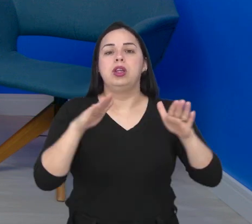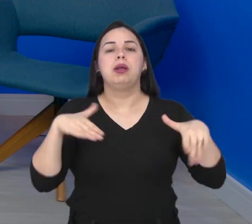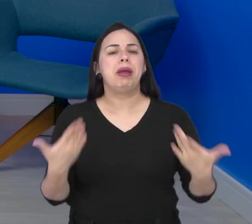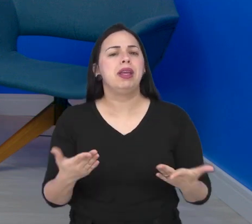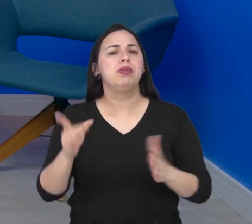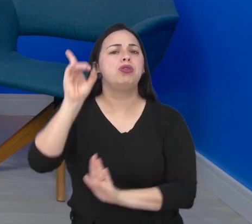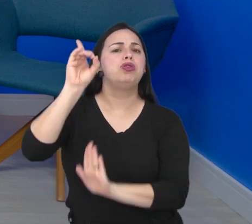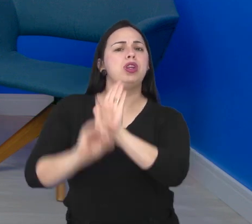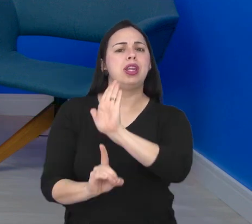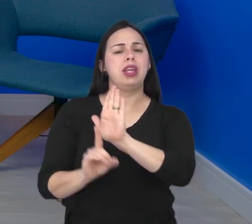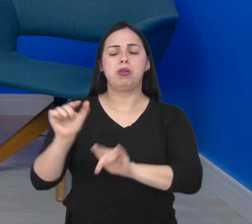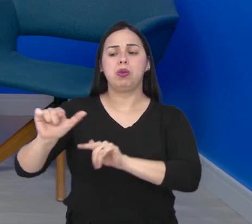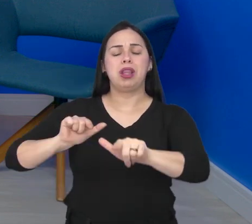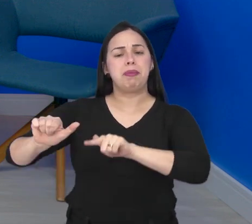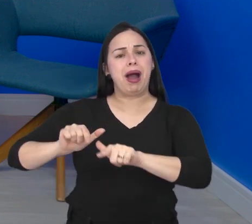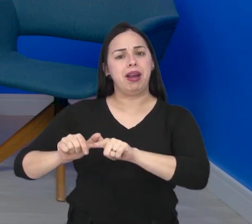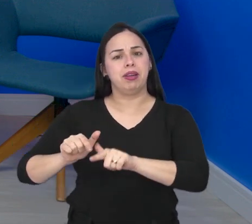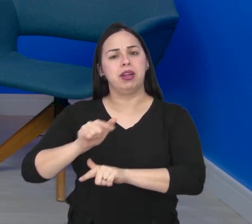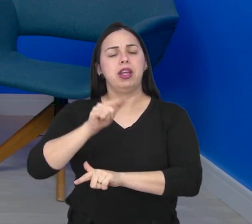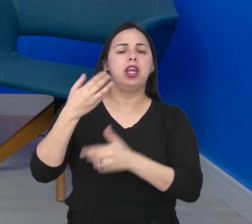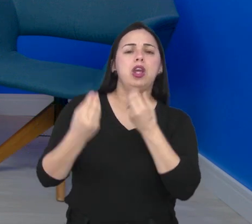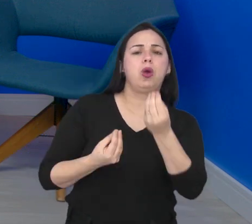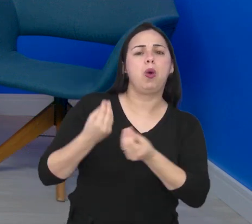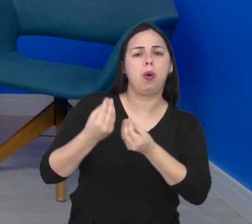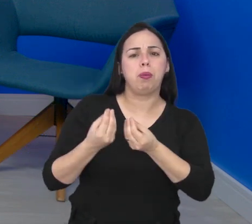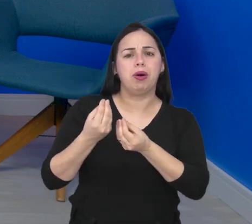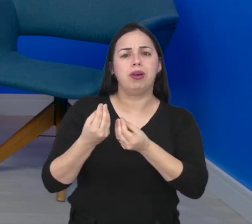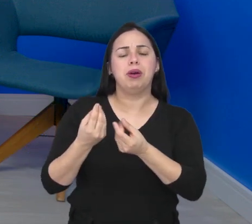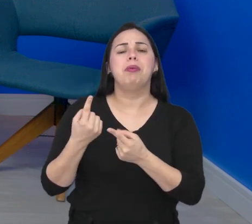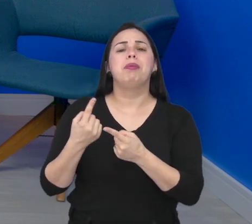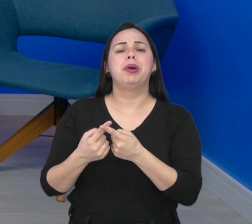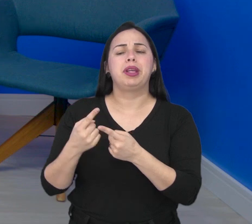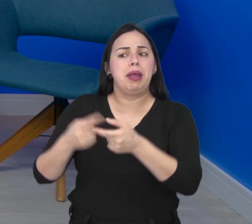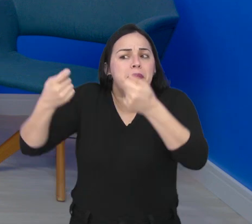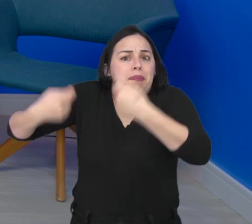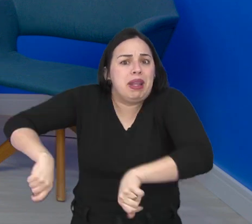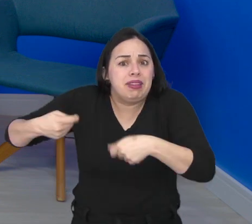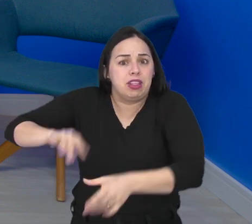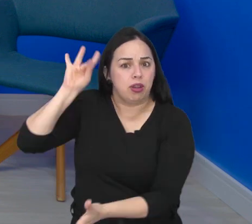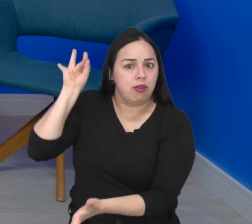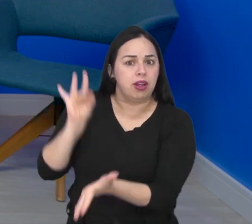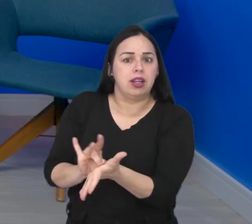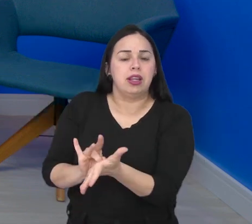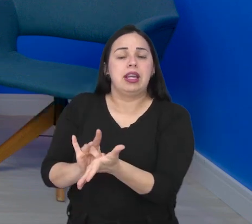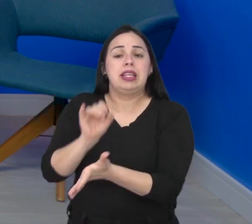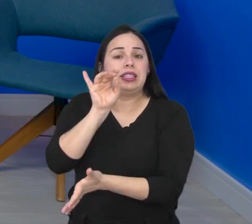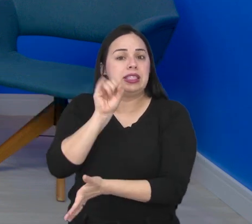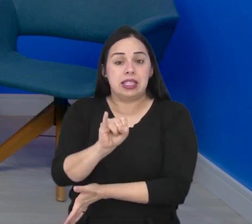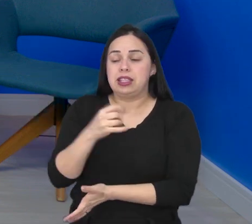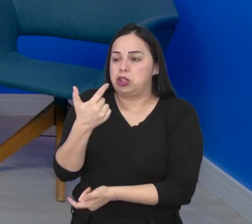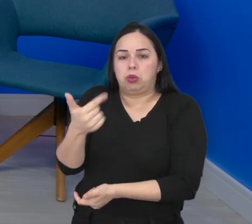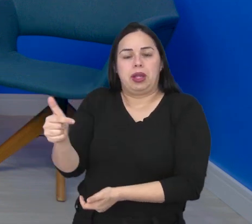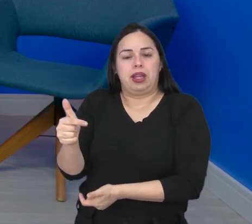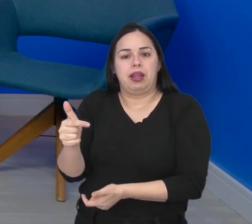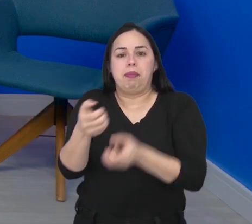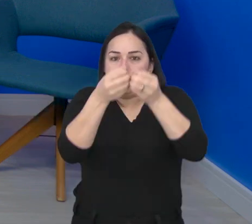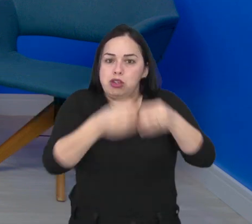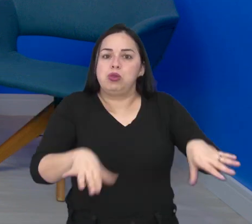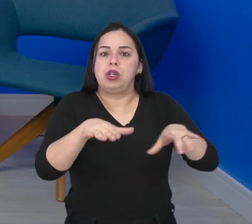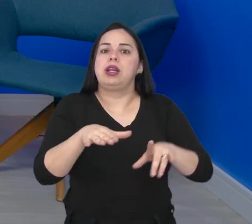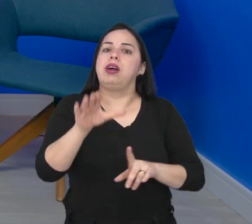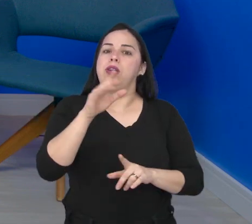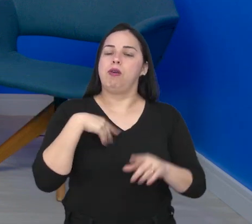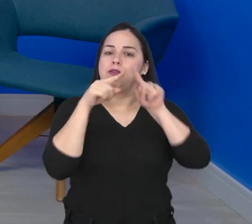hoje. Você vai conhecer os principais direitos trabalhistas, como eles são aplicados, porque são tão necessários e